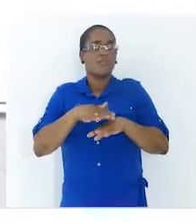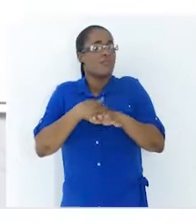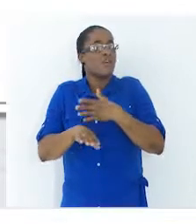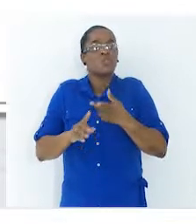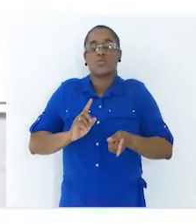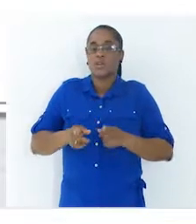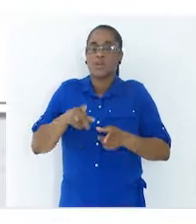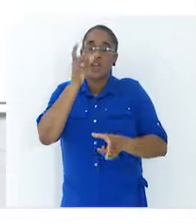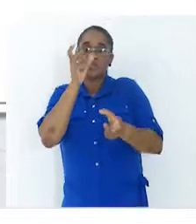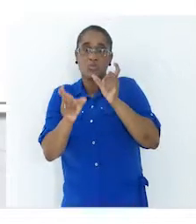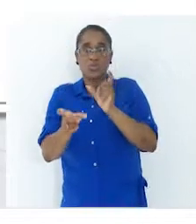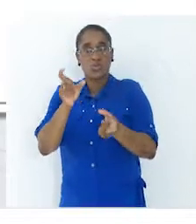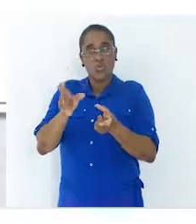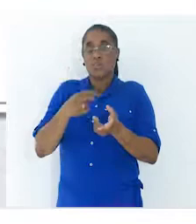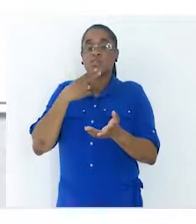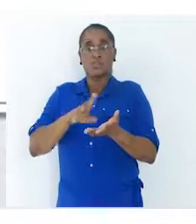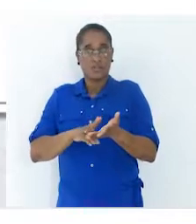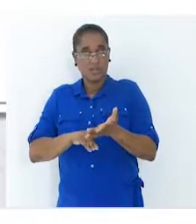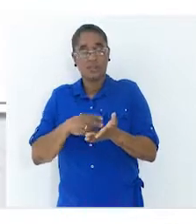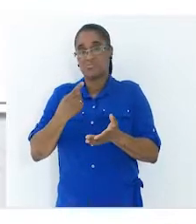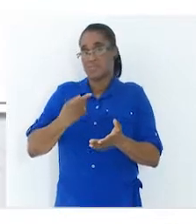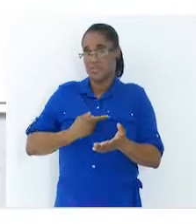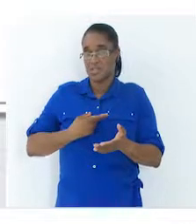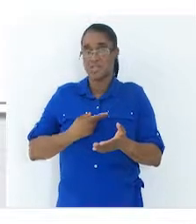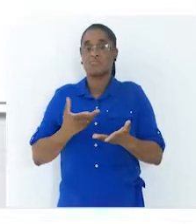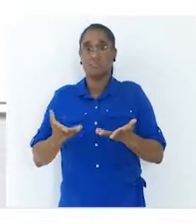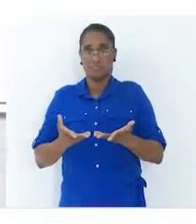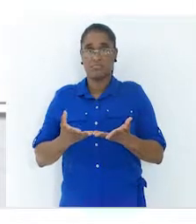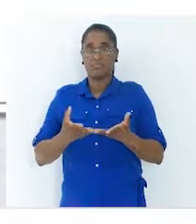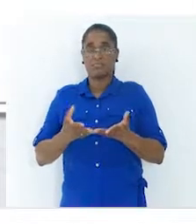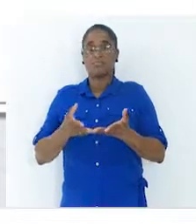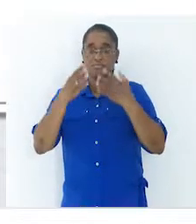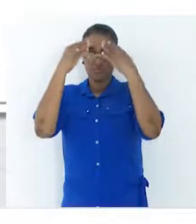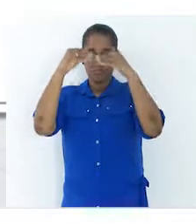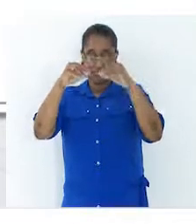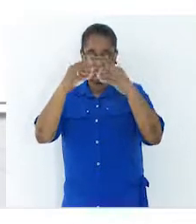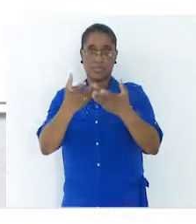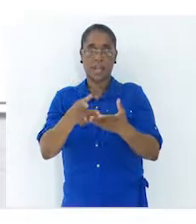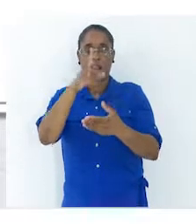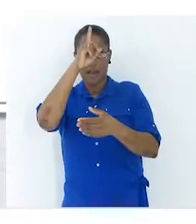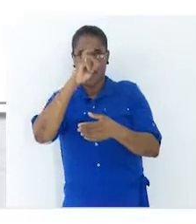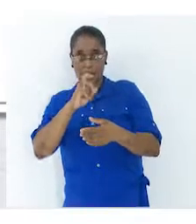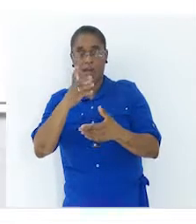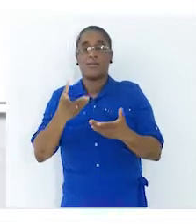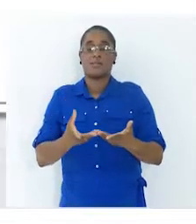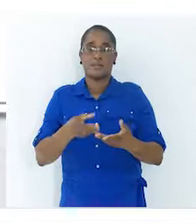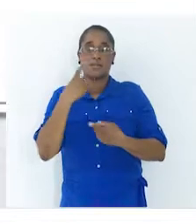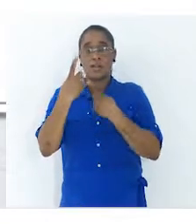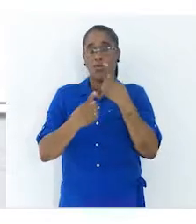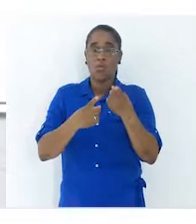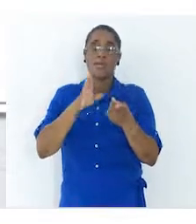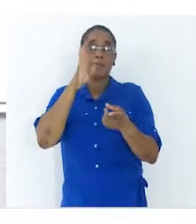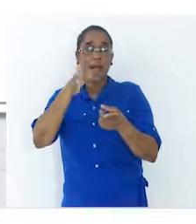que as pessoas realmente sejam orientadas e lembradas de algumas